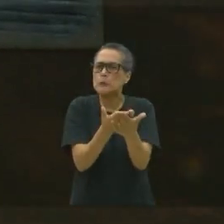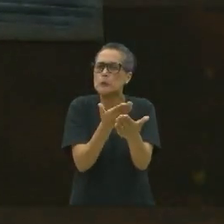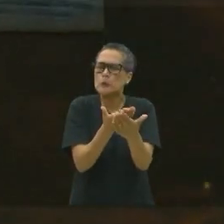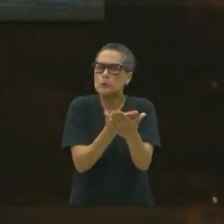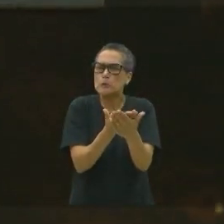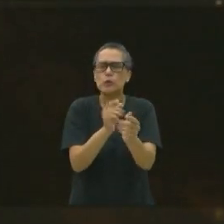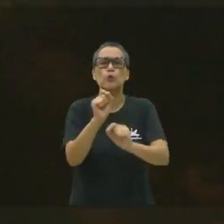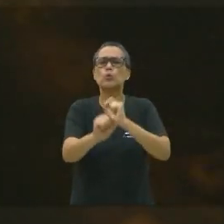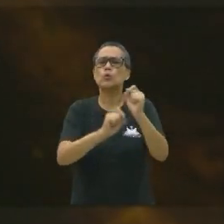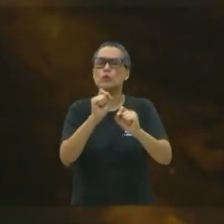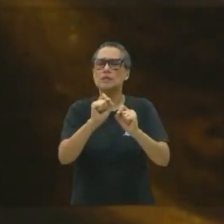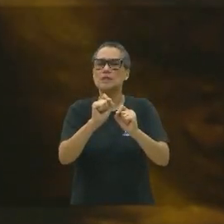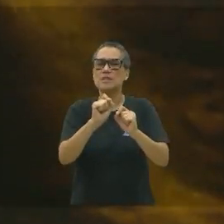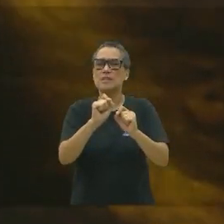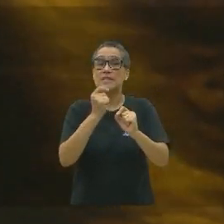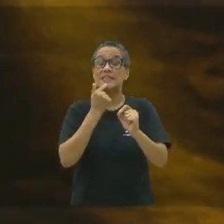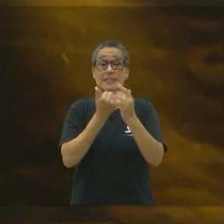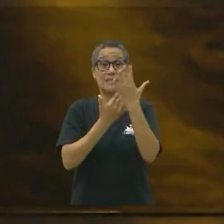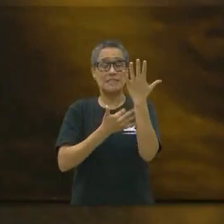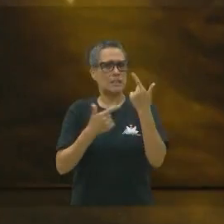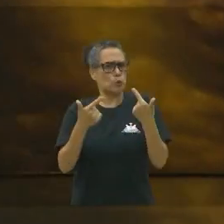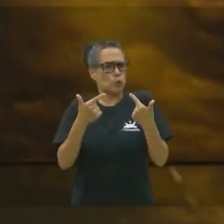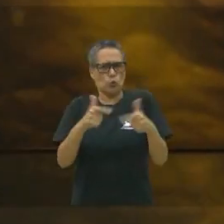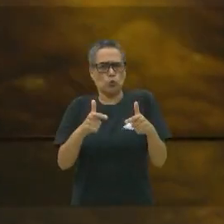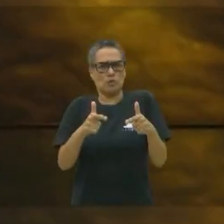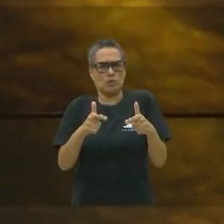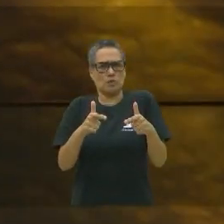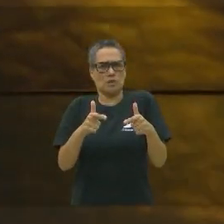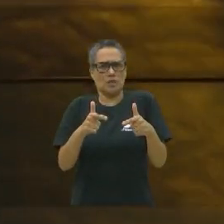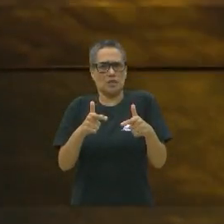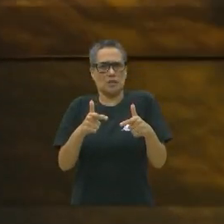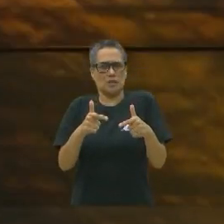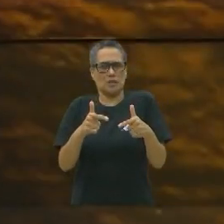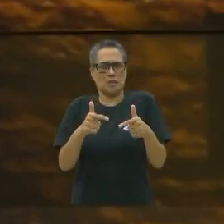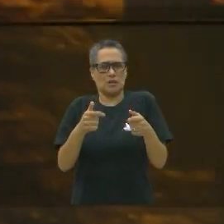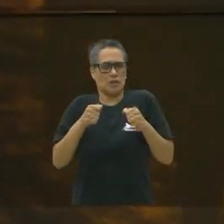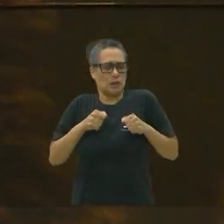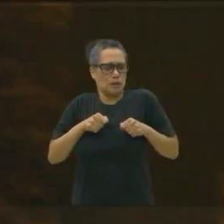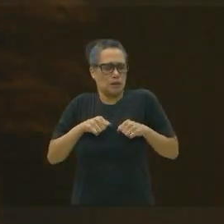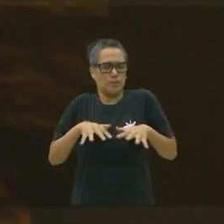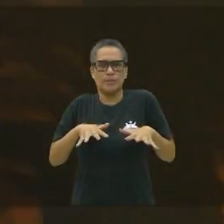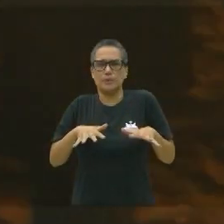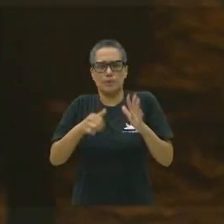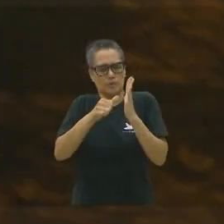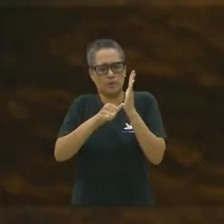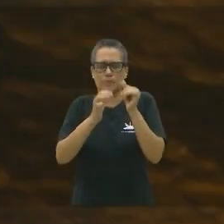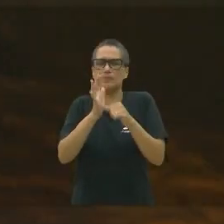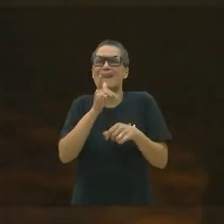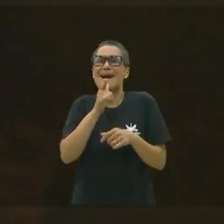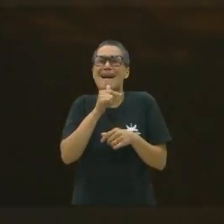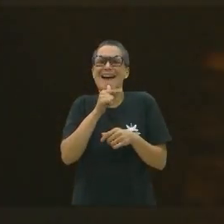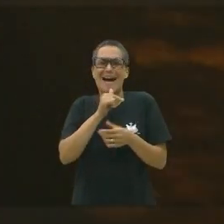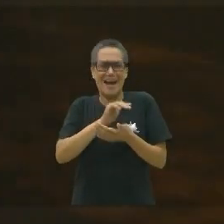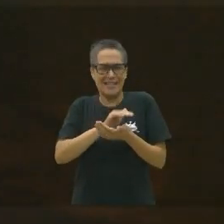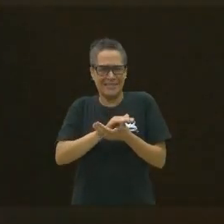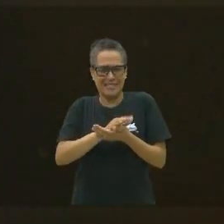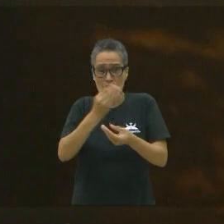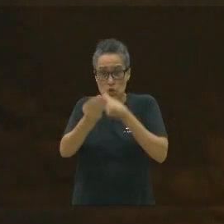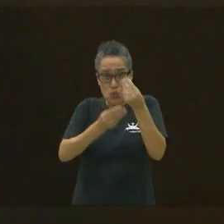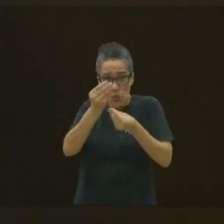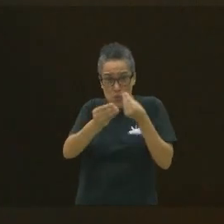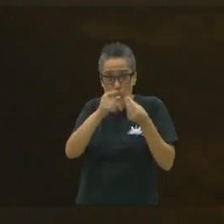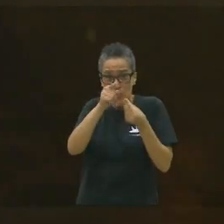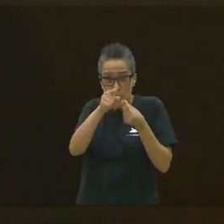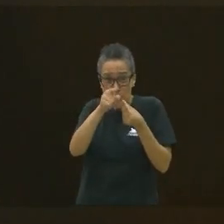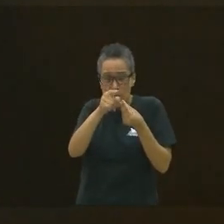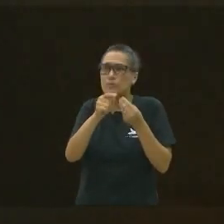corpo verte água. É um esgotamento de Deus. Você está cantando para Ele que Ele é tão lindo, porque você não está vendo